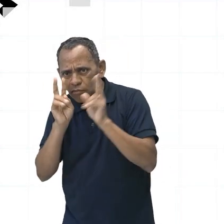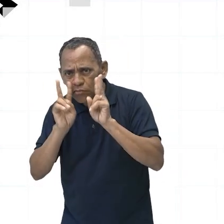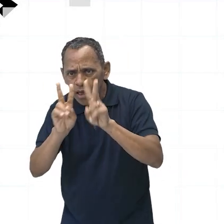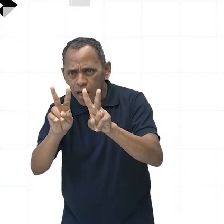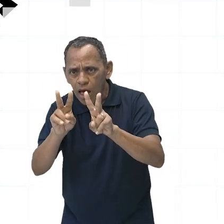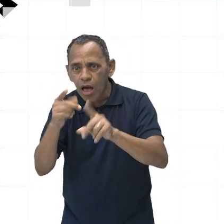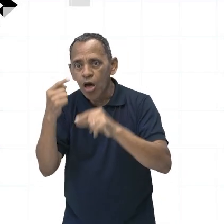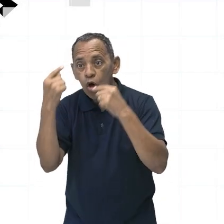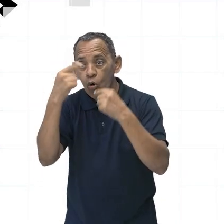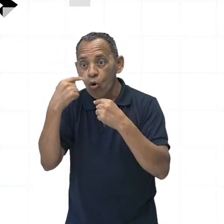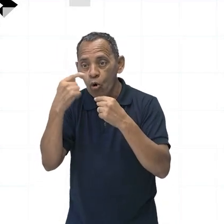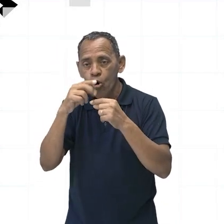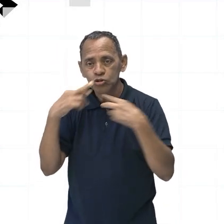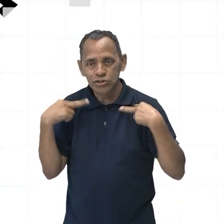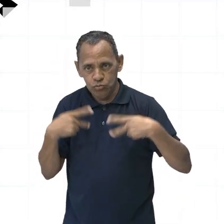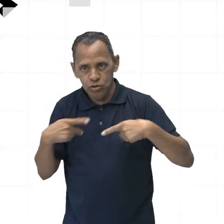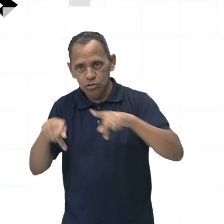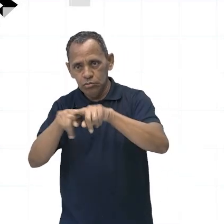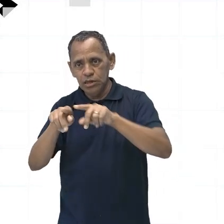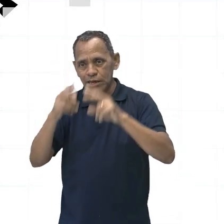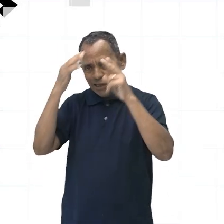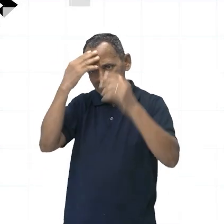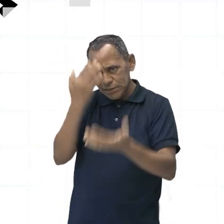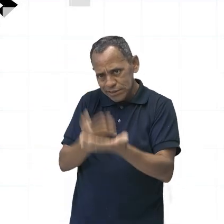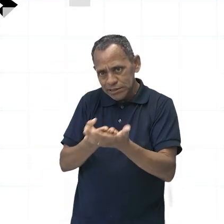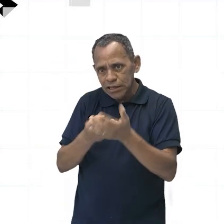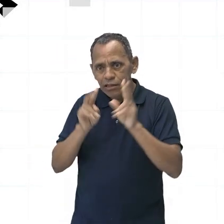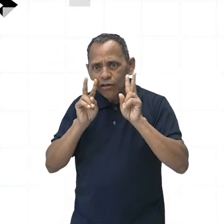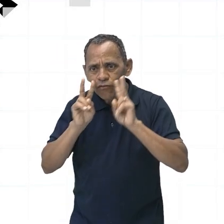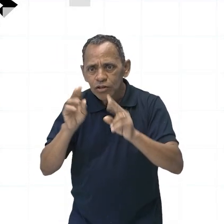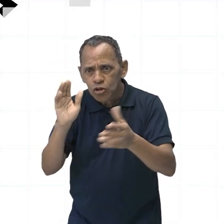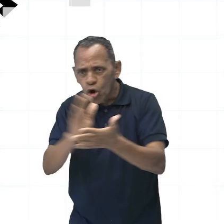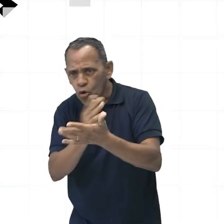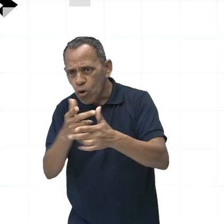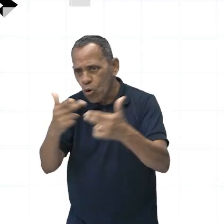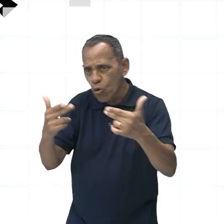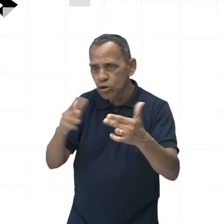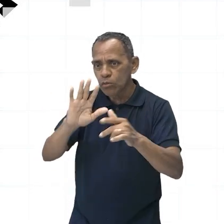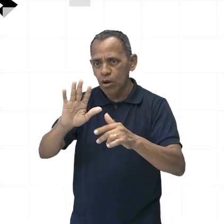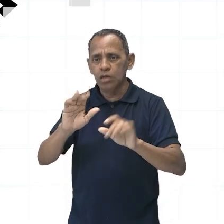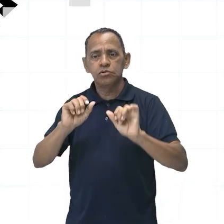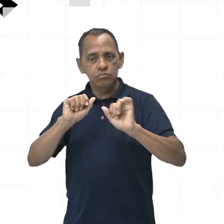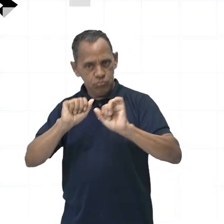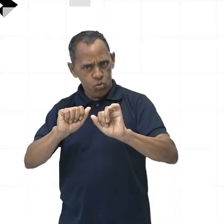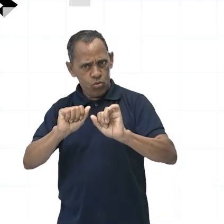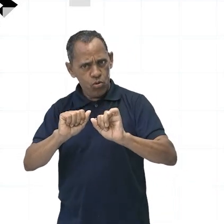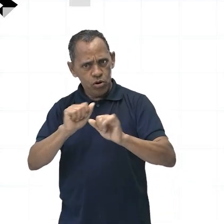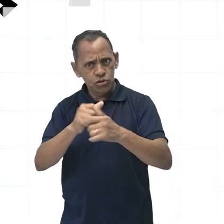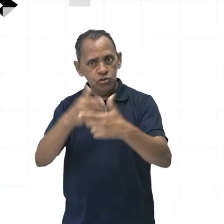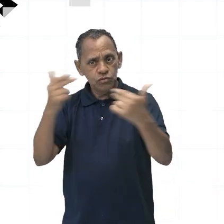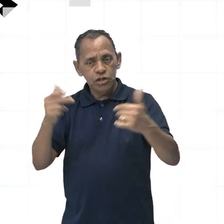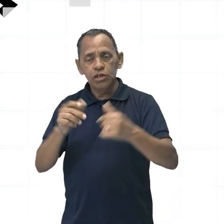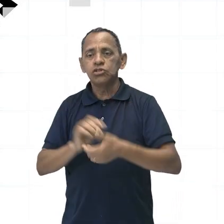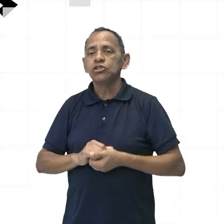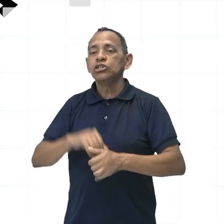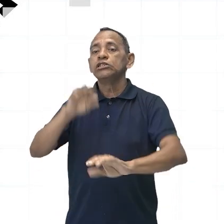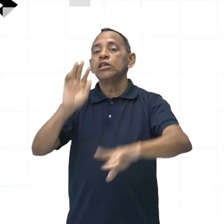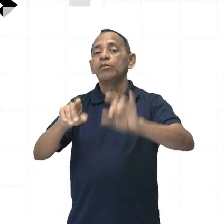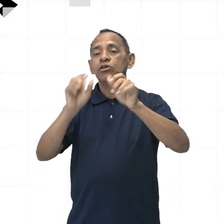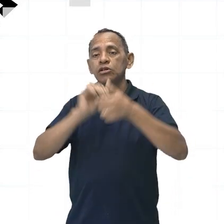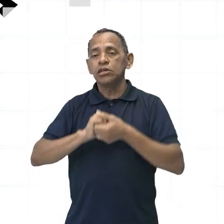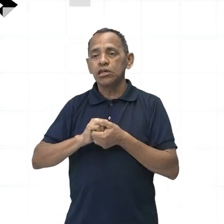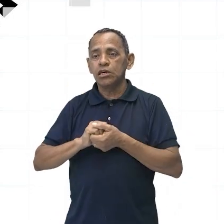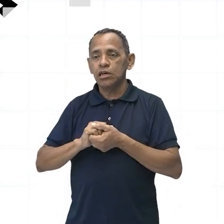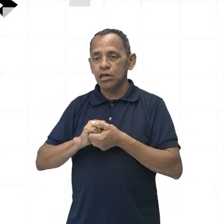ou fazendo com que ela seja vista de formas diferentes, a depender do ângulo que a observa. Aí eu trouxe uma